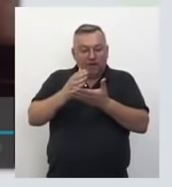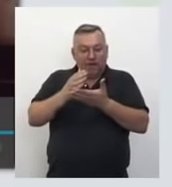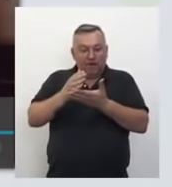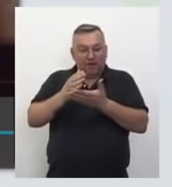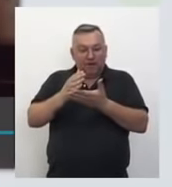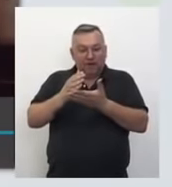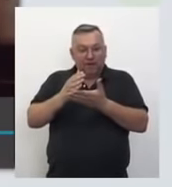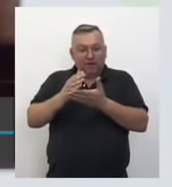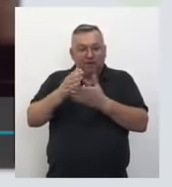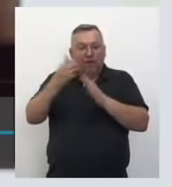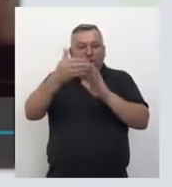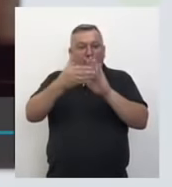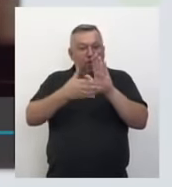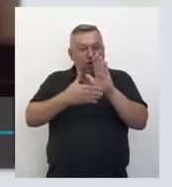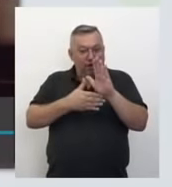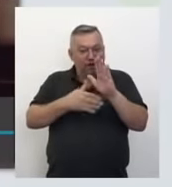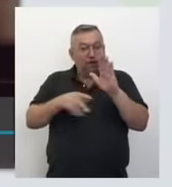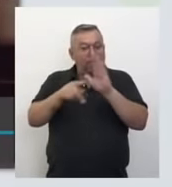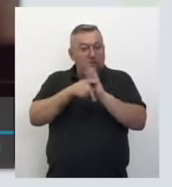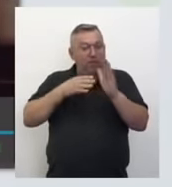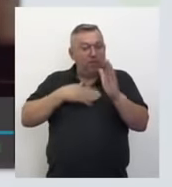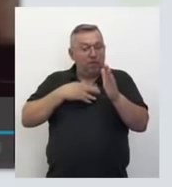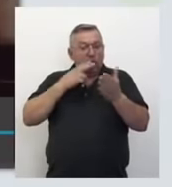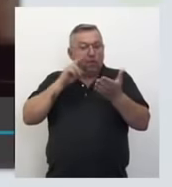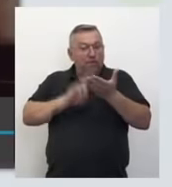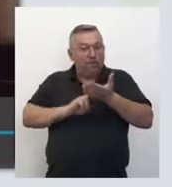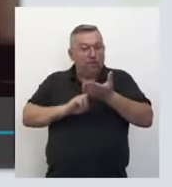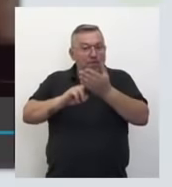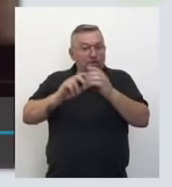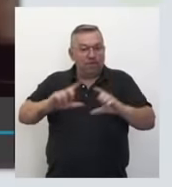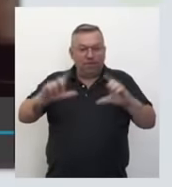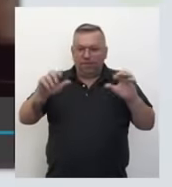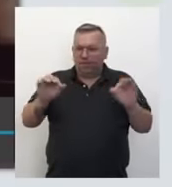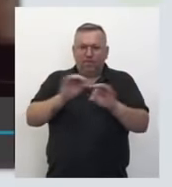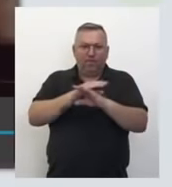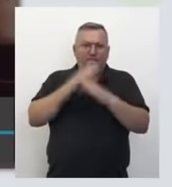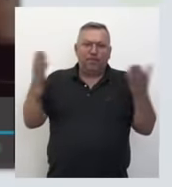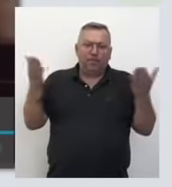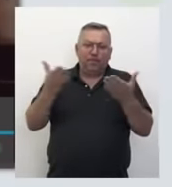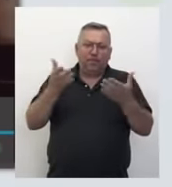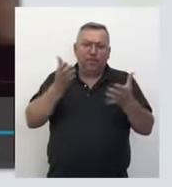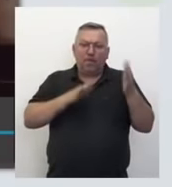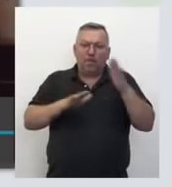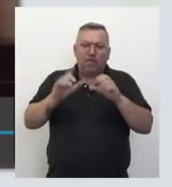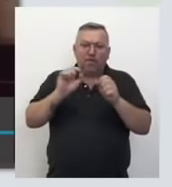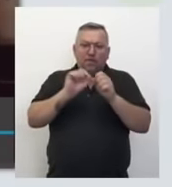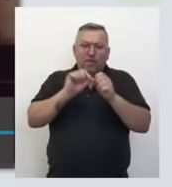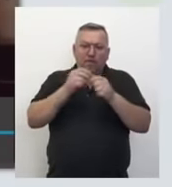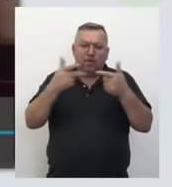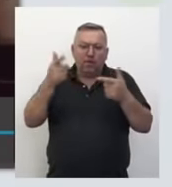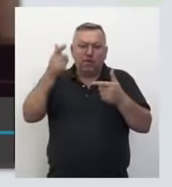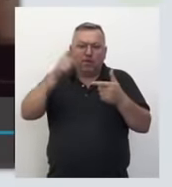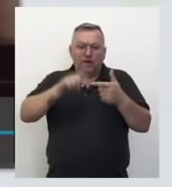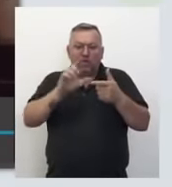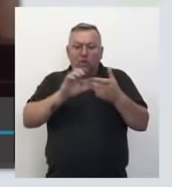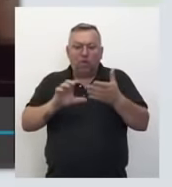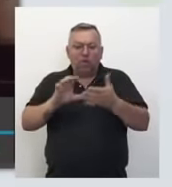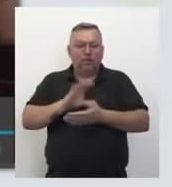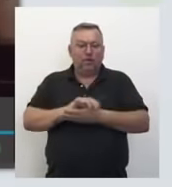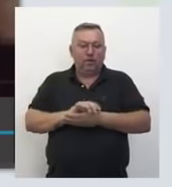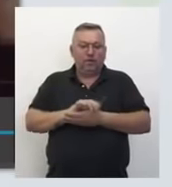da frente do meu cartão postal. Eu não vou terminar agora, né? Eu provavelmente vou colocar alguma outra coisa nesse espaço